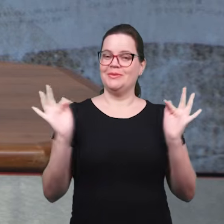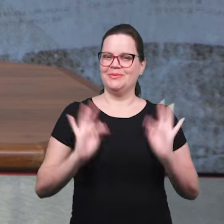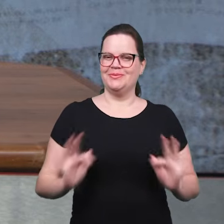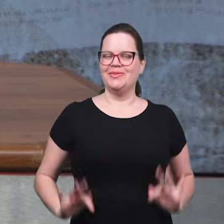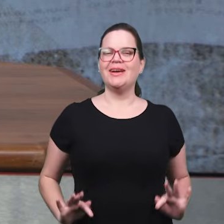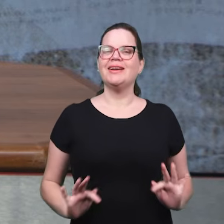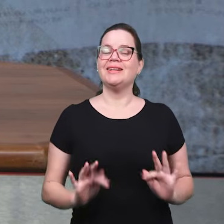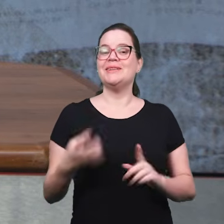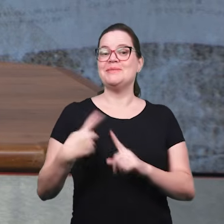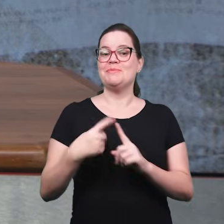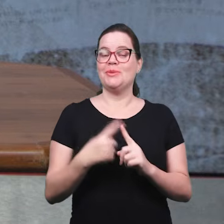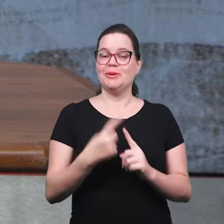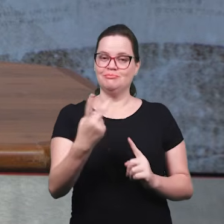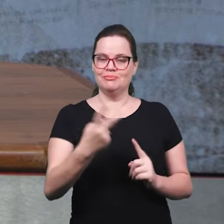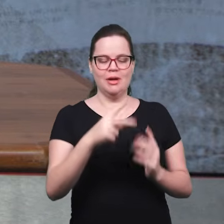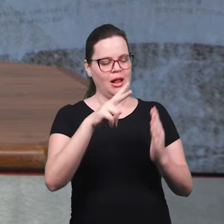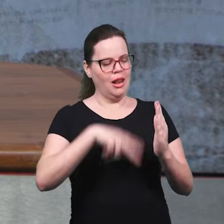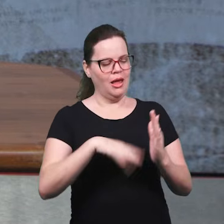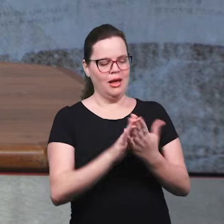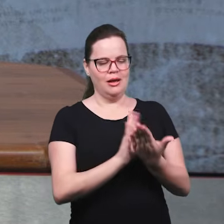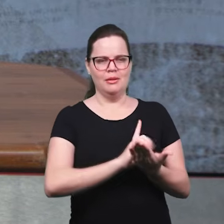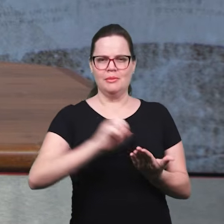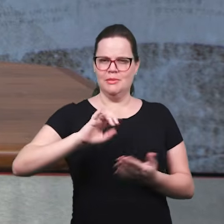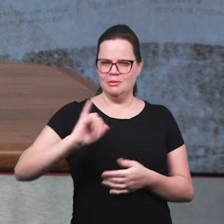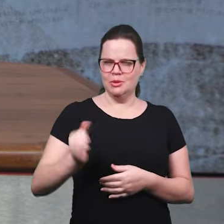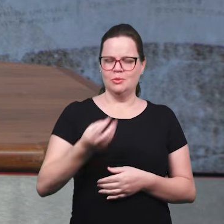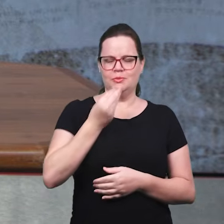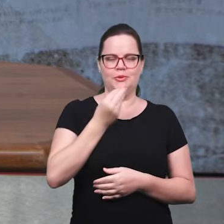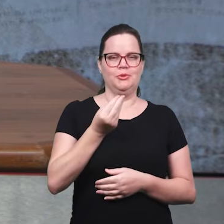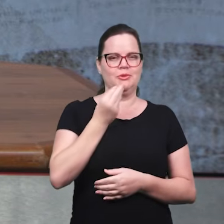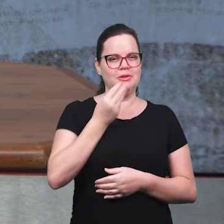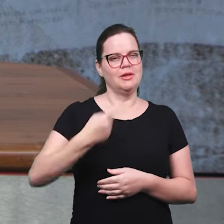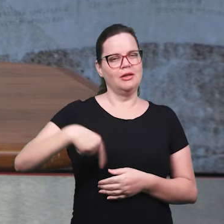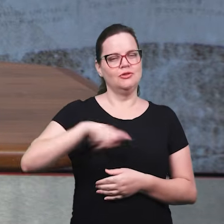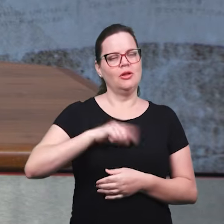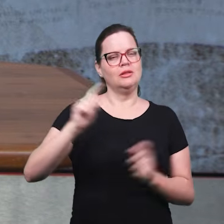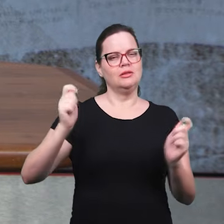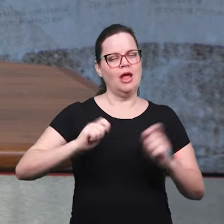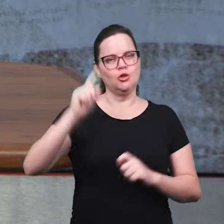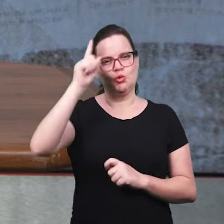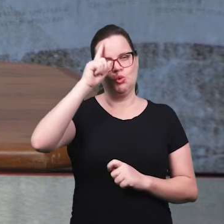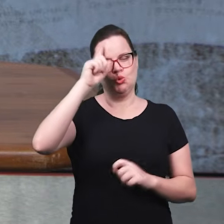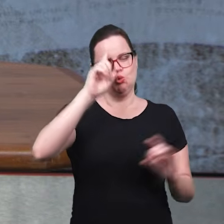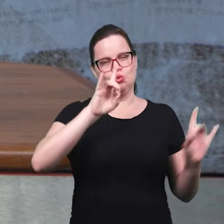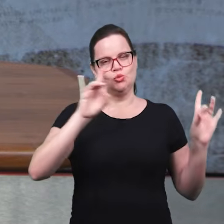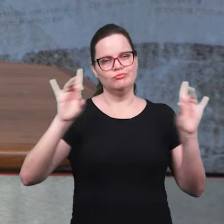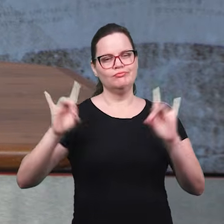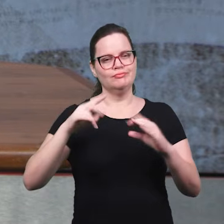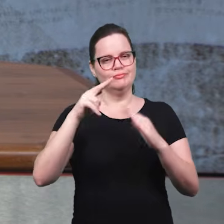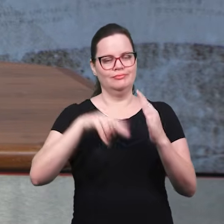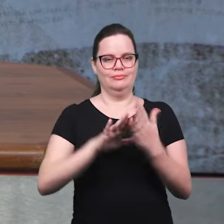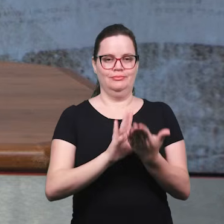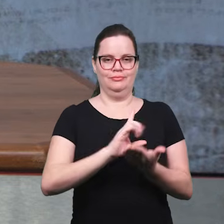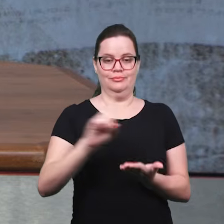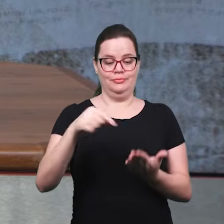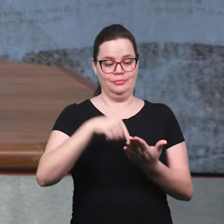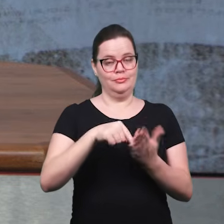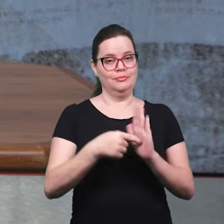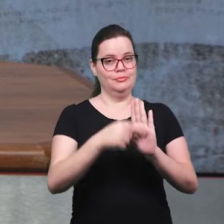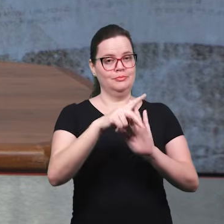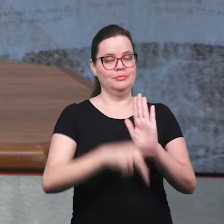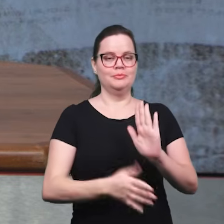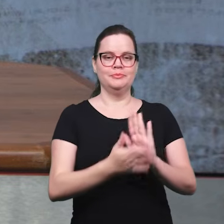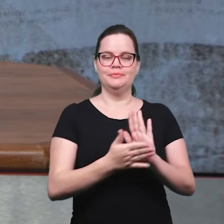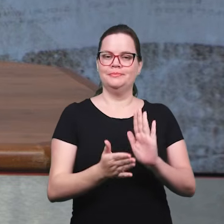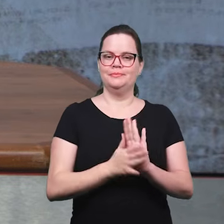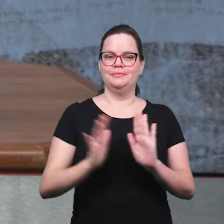Bíblia. O Senhor tem nos dado o privilégio de lermos diariamente a sua palavra. O projeto eterno de